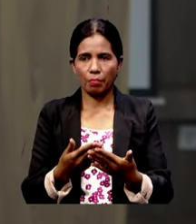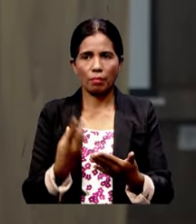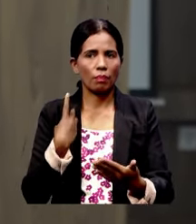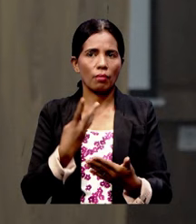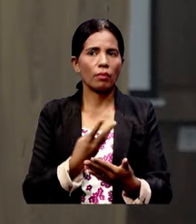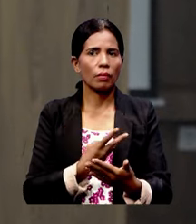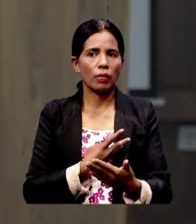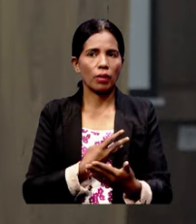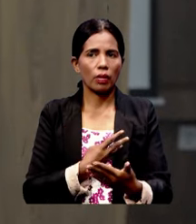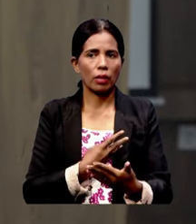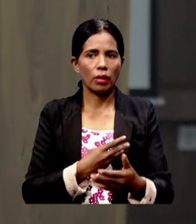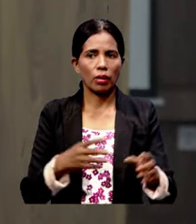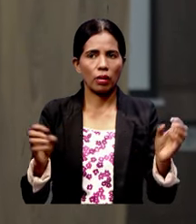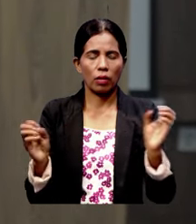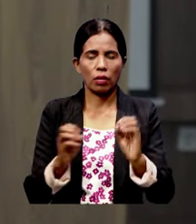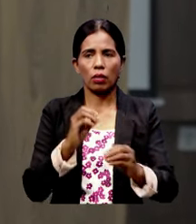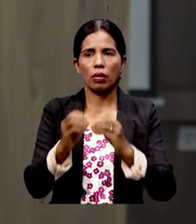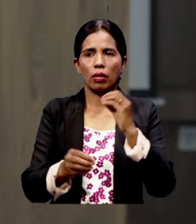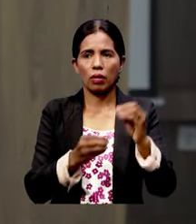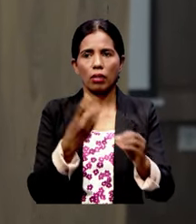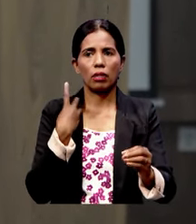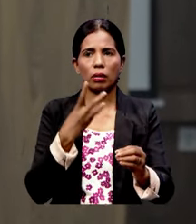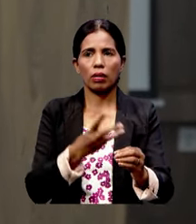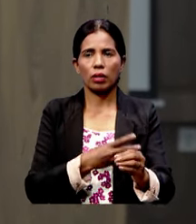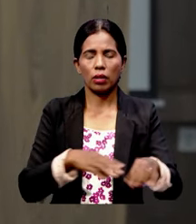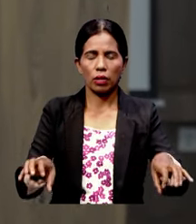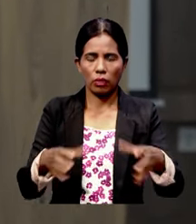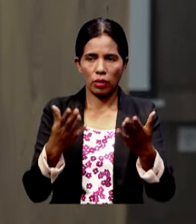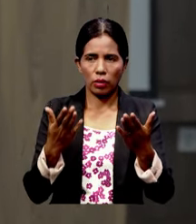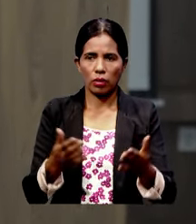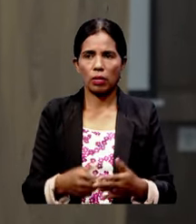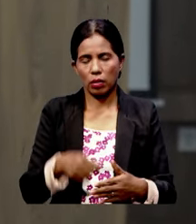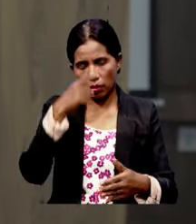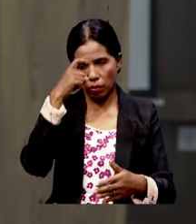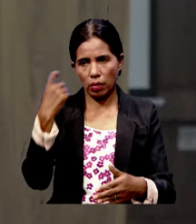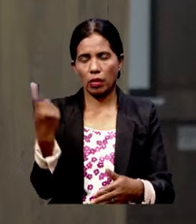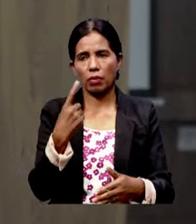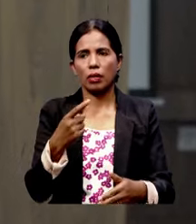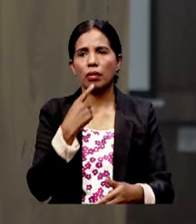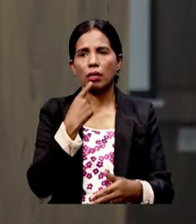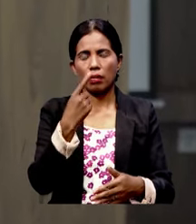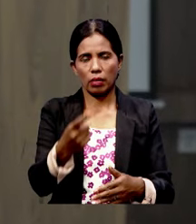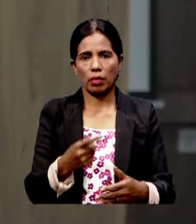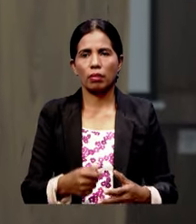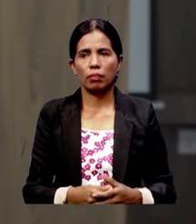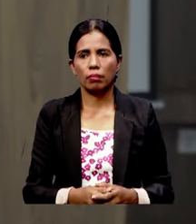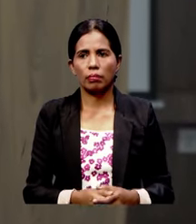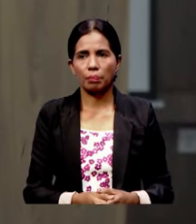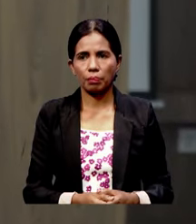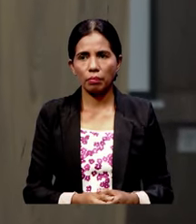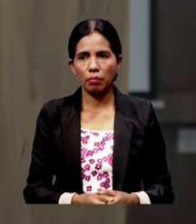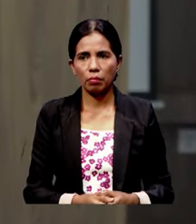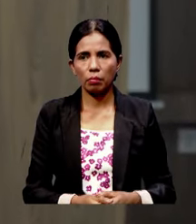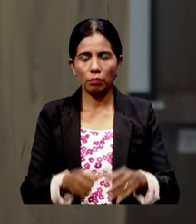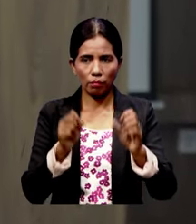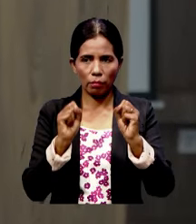itala correlaciona ho itania beban kerja neve ma kiha tamba ne na fate ma zere atu